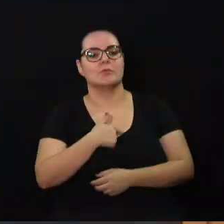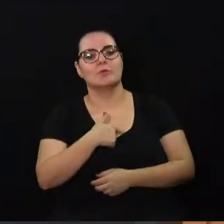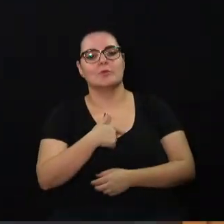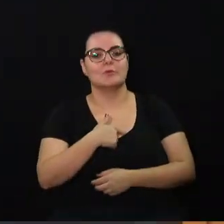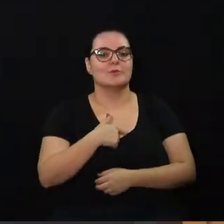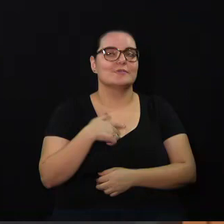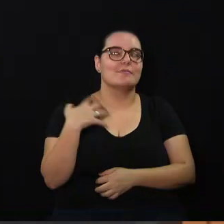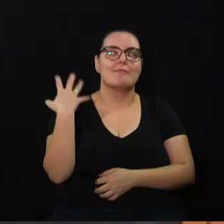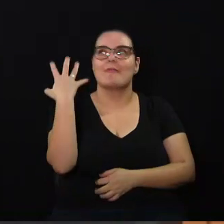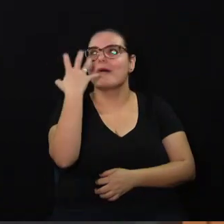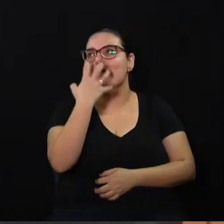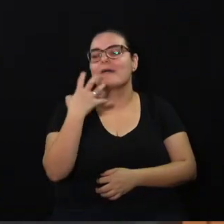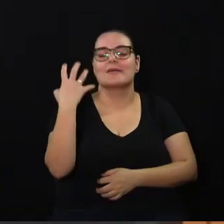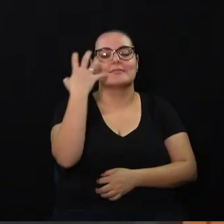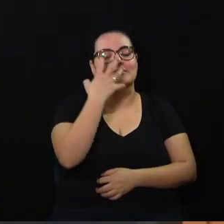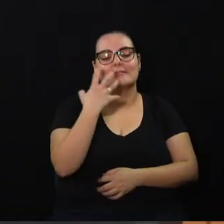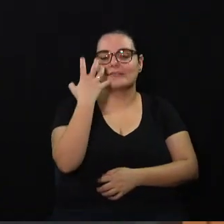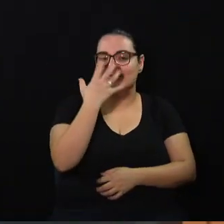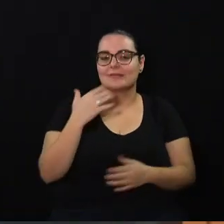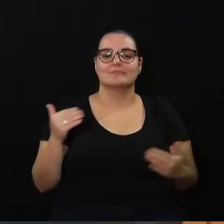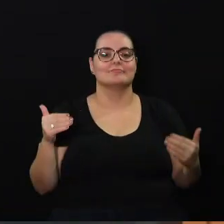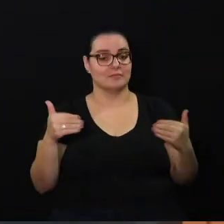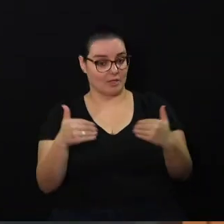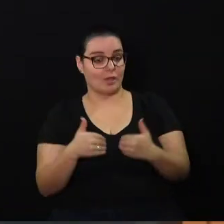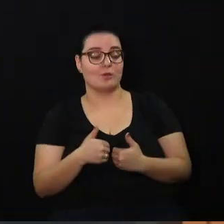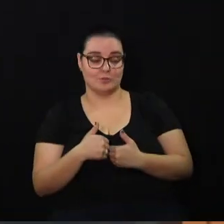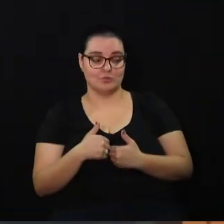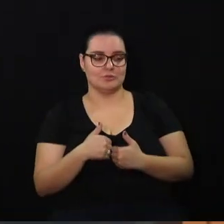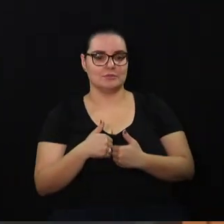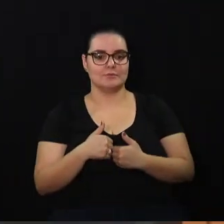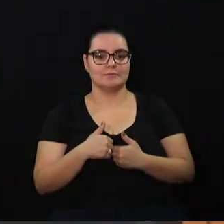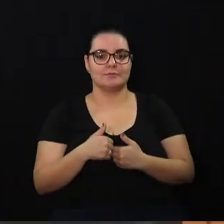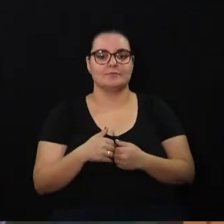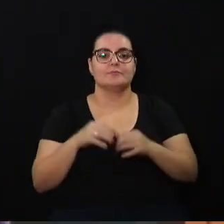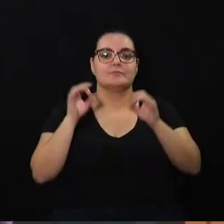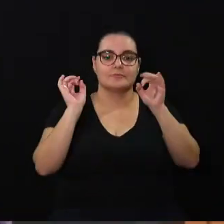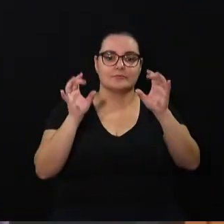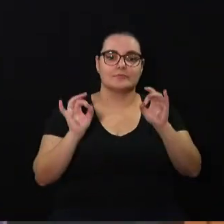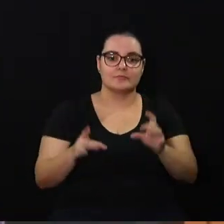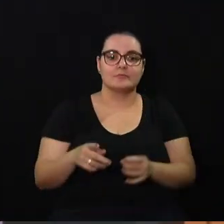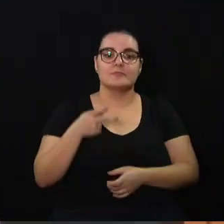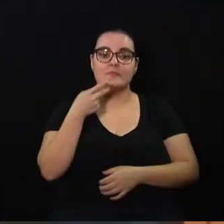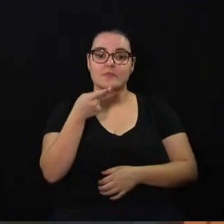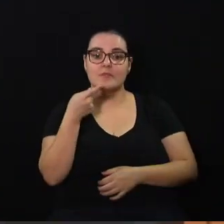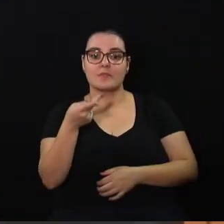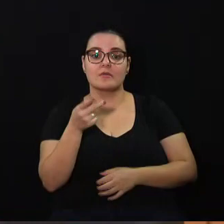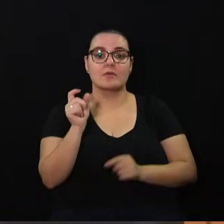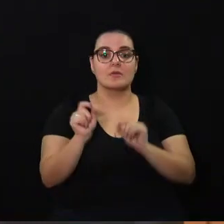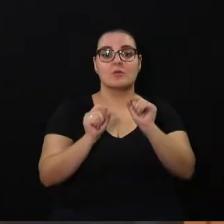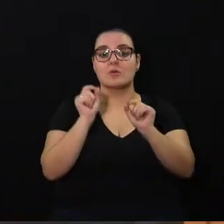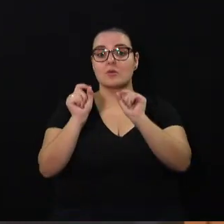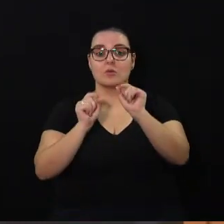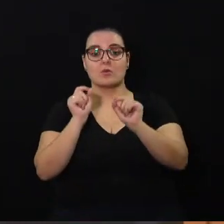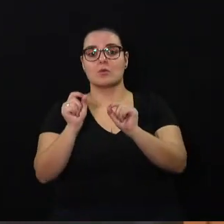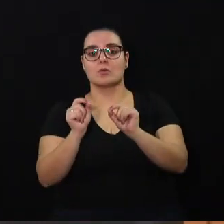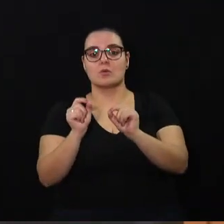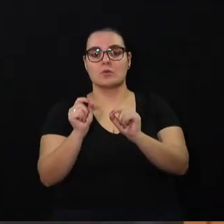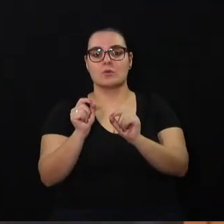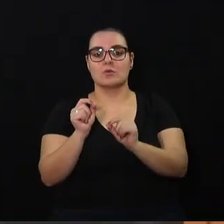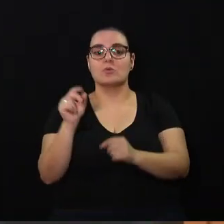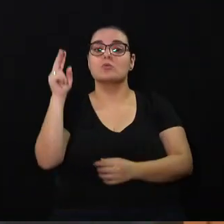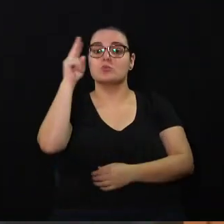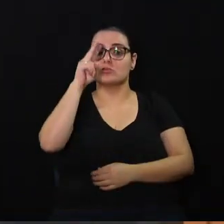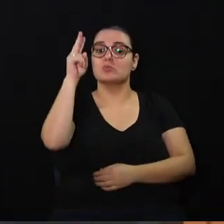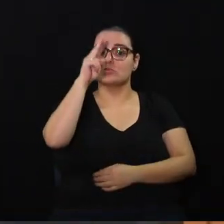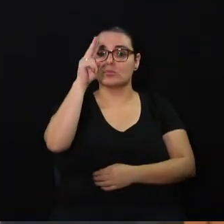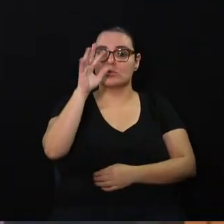que é o autismo e em especial eu vou começar falando pra vocês um pouquinho da história da